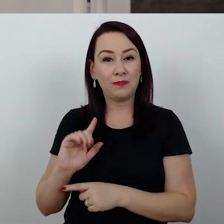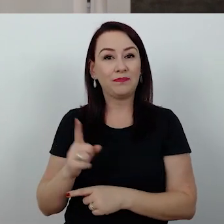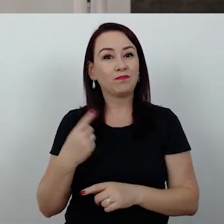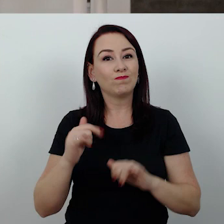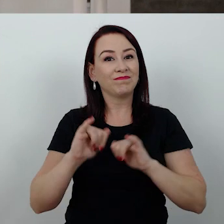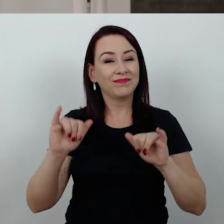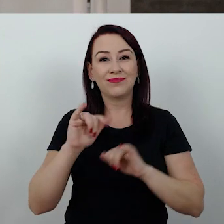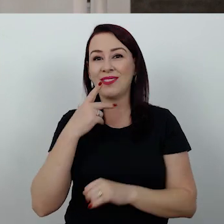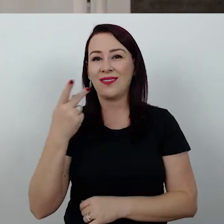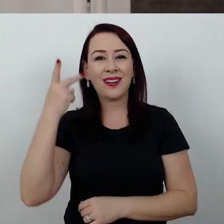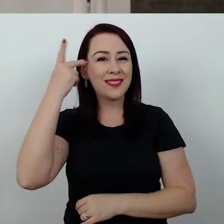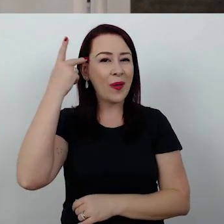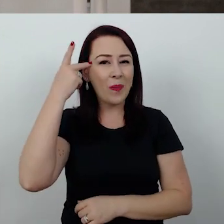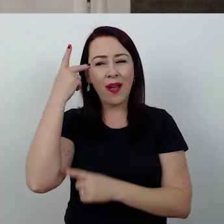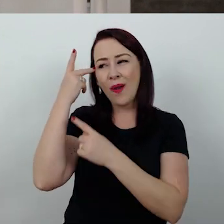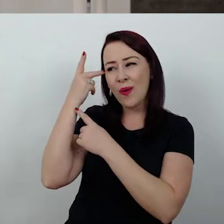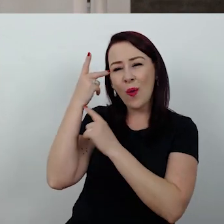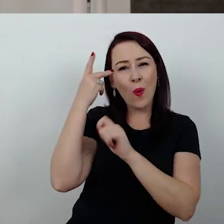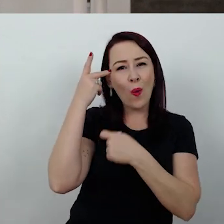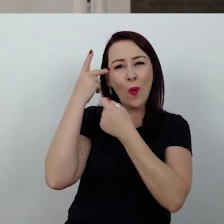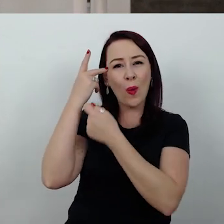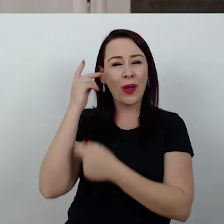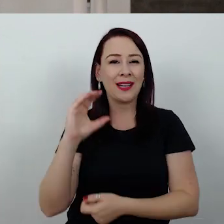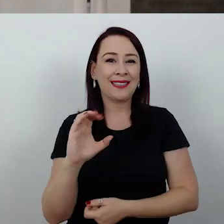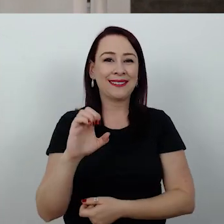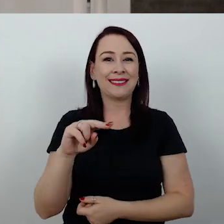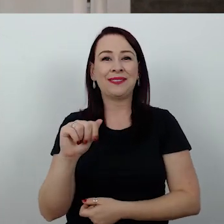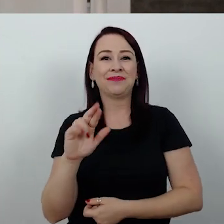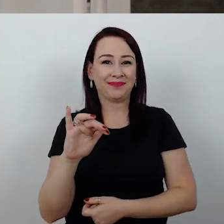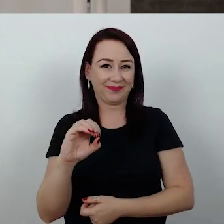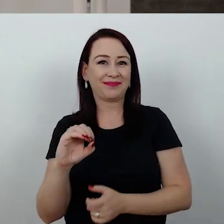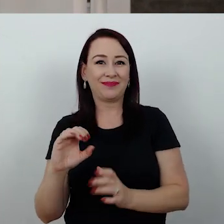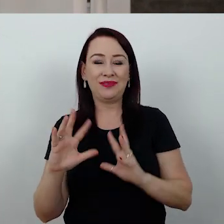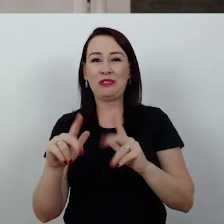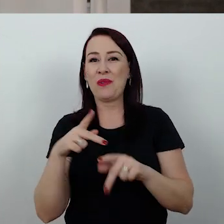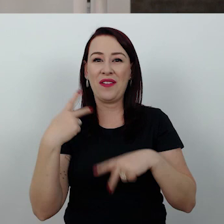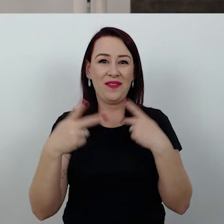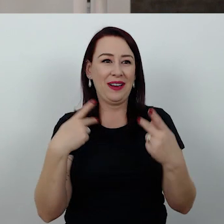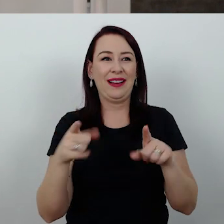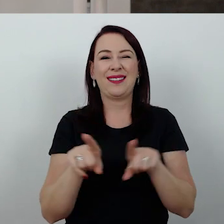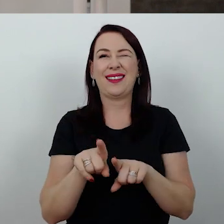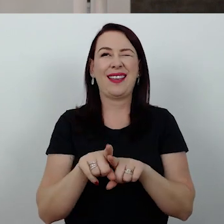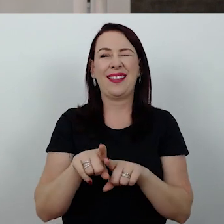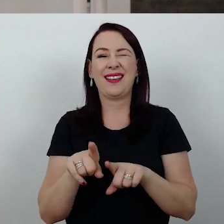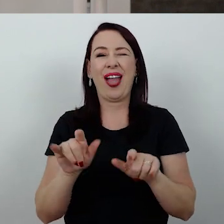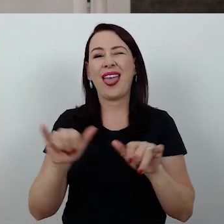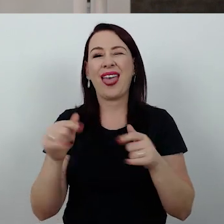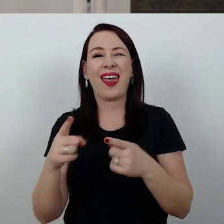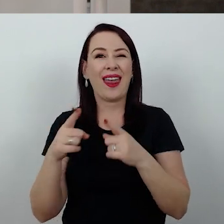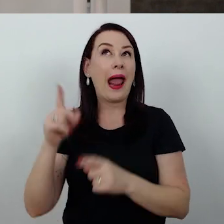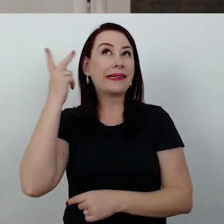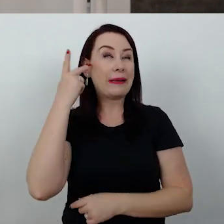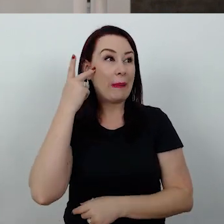a gente falava São Paulo é cenário. Então, todo mundo falava que São Paulo era cenário. Virou até um meio meme, tá? Na época,